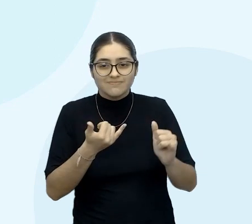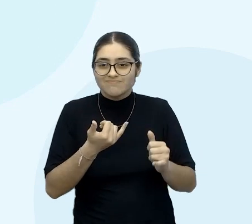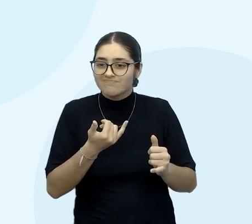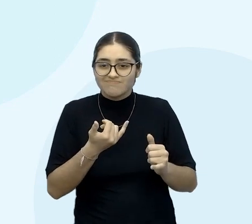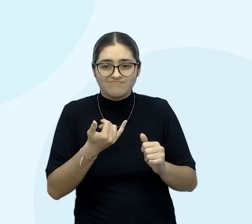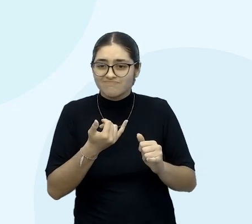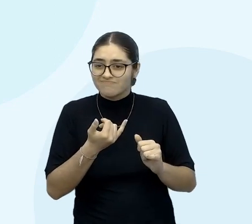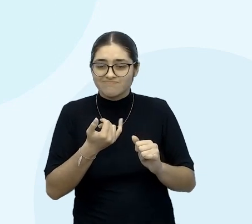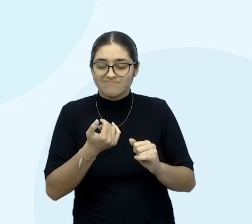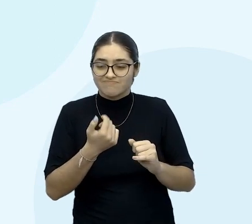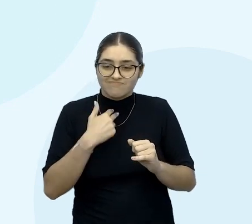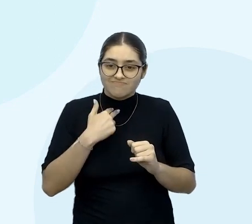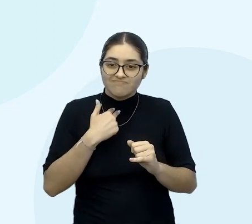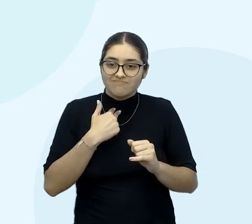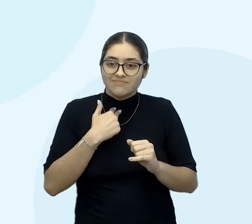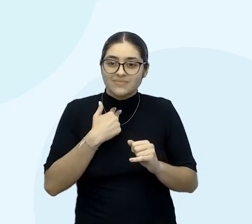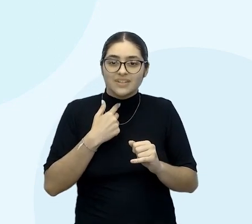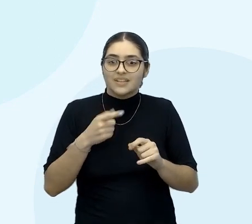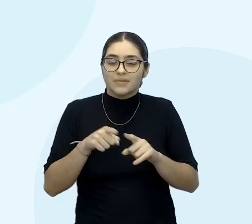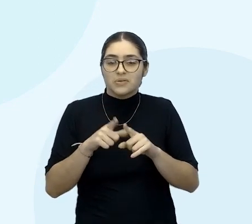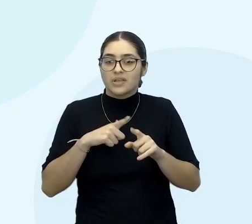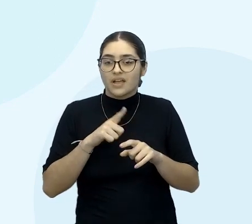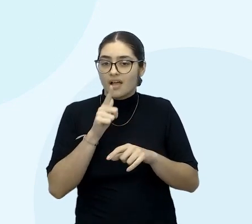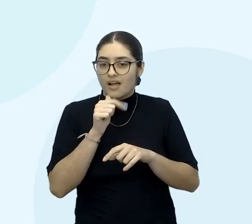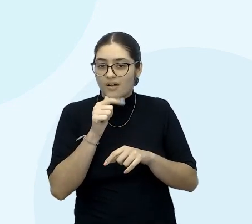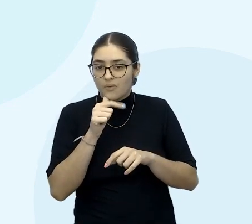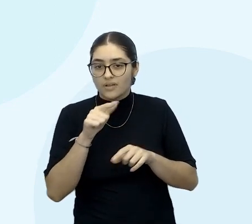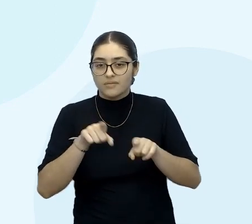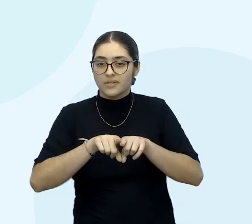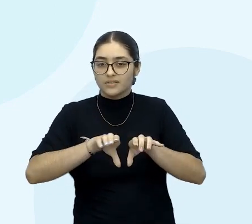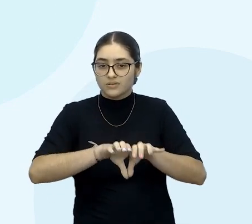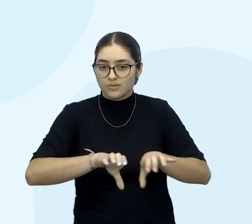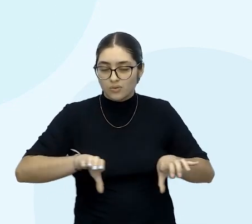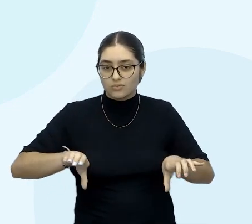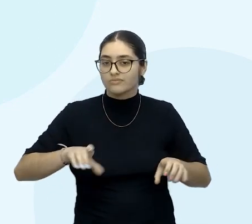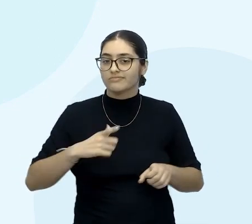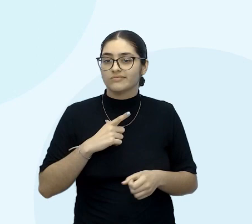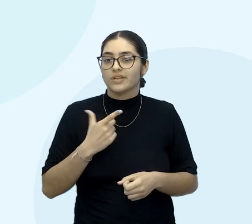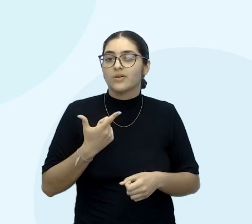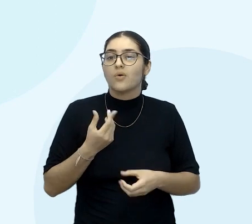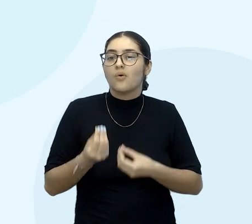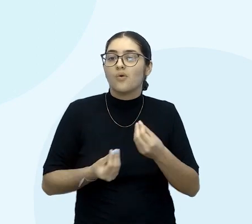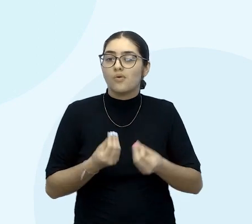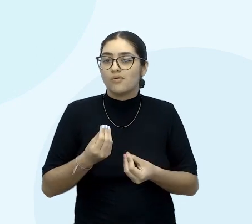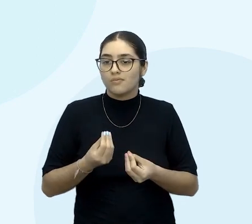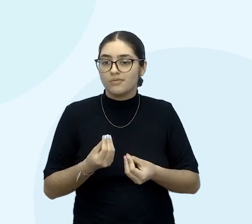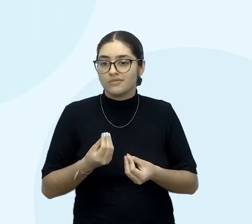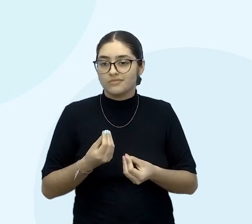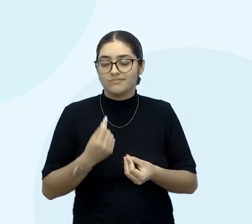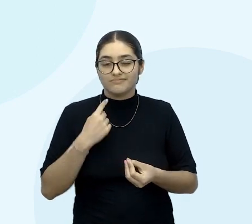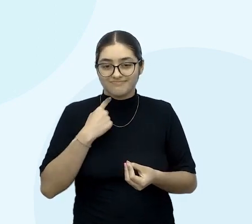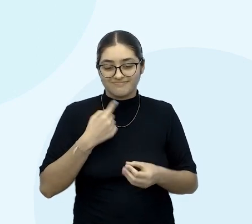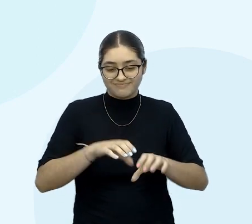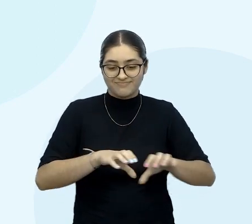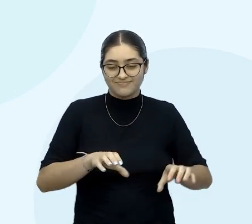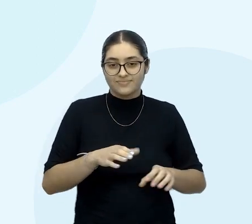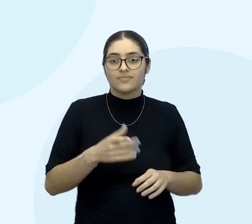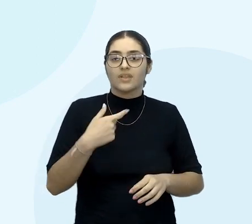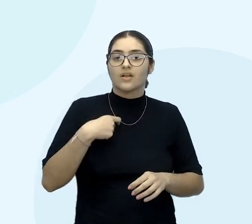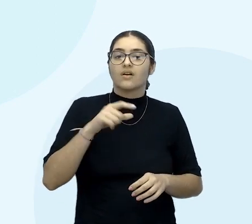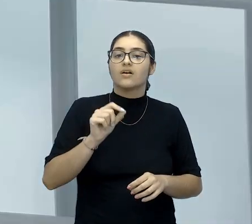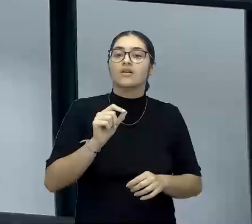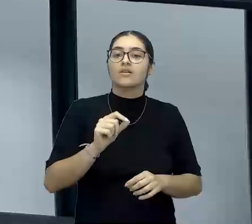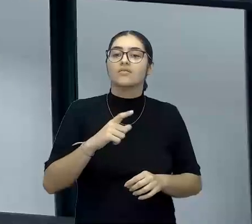não deve chegar a água e esgoto, né? Então, eles precisam pegar água de algum lugar. Então, aqui eu coloquei uma bomba